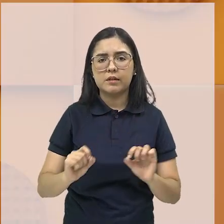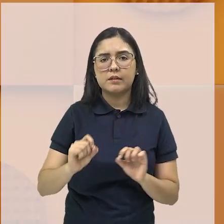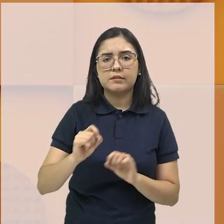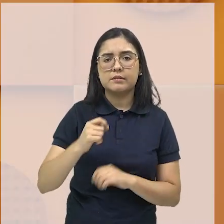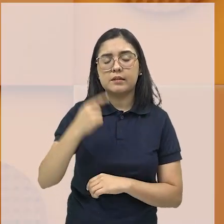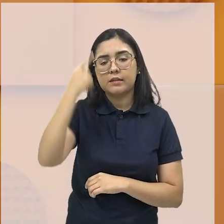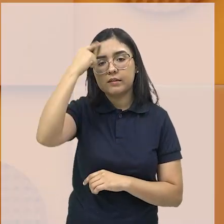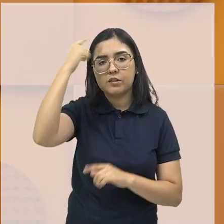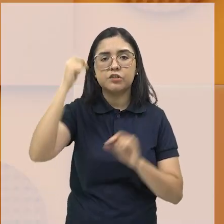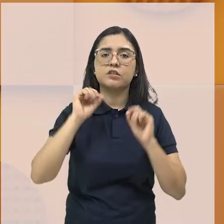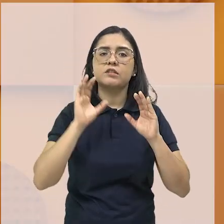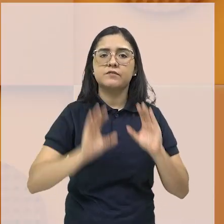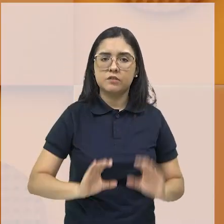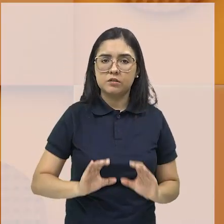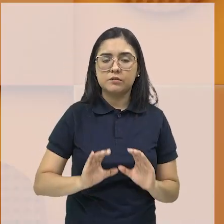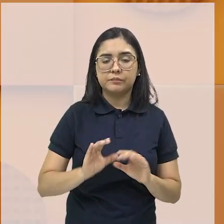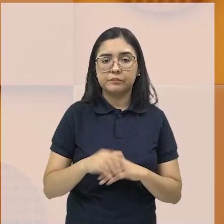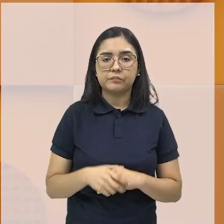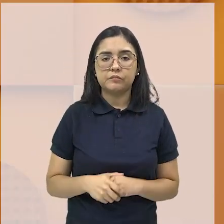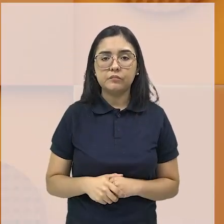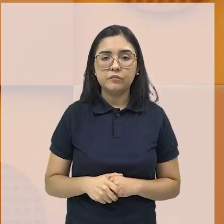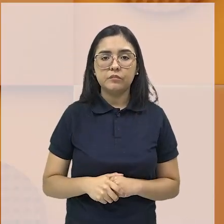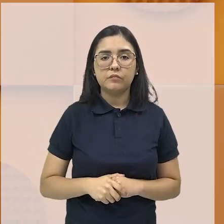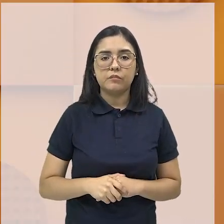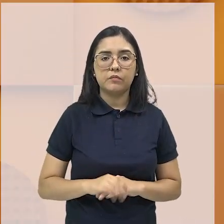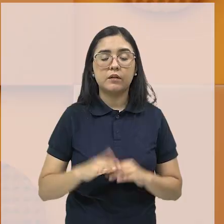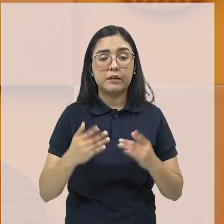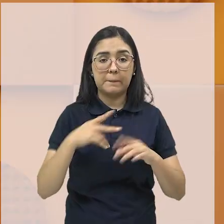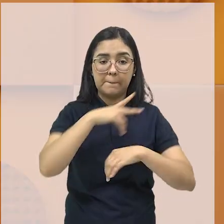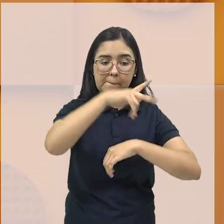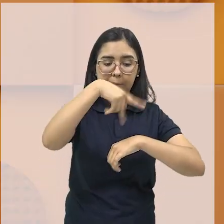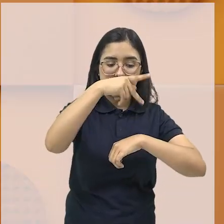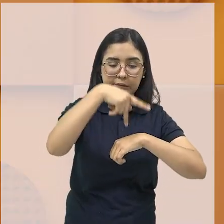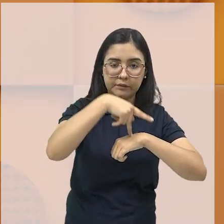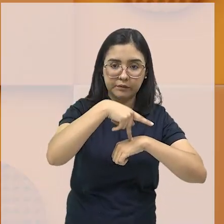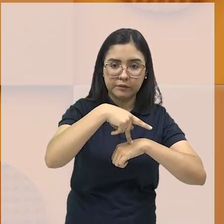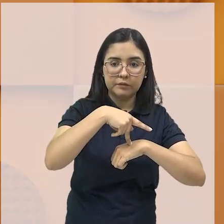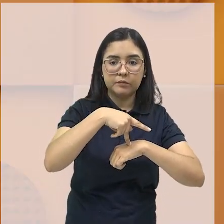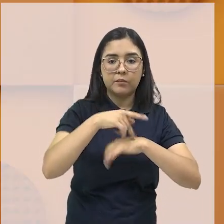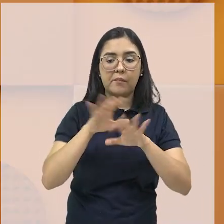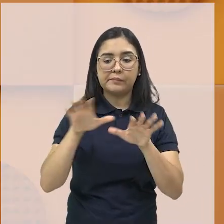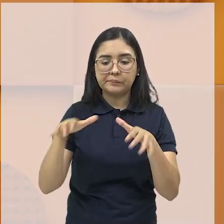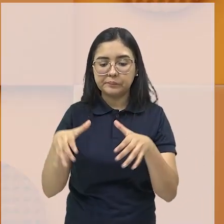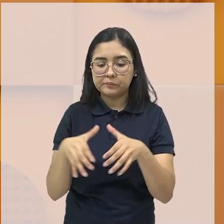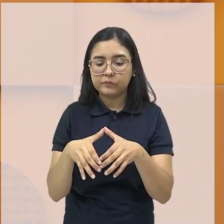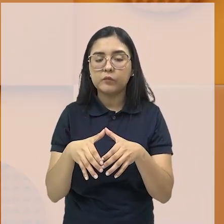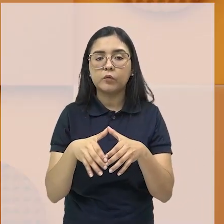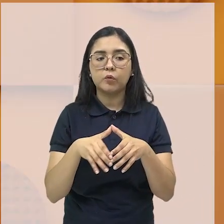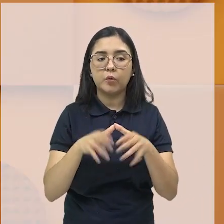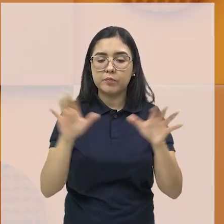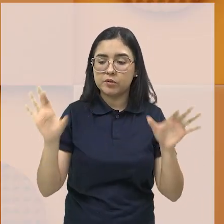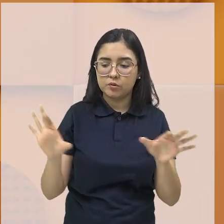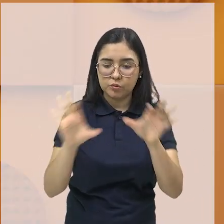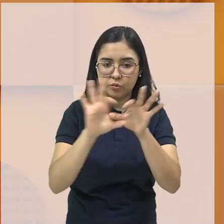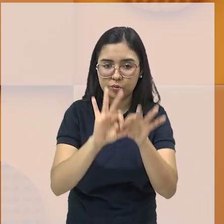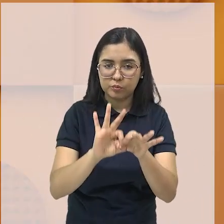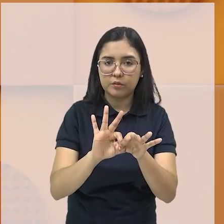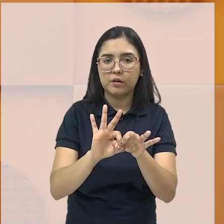ideia civilizatória, ou seja, de que países, né, que grupos, ao se juntar, se